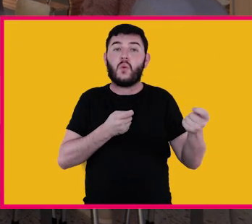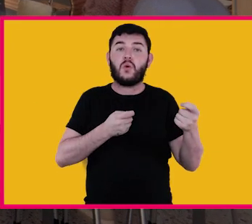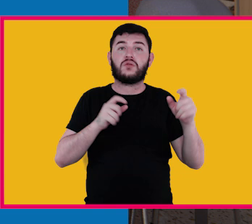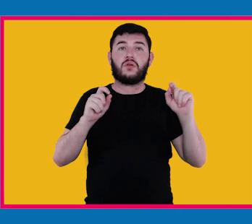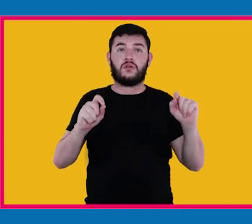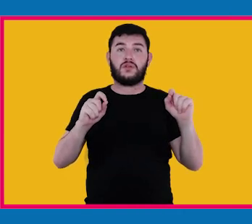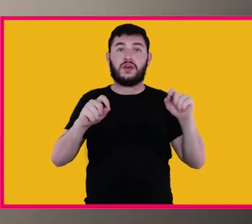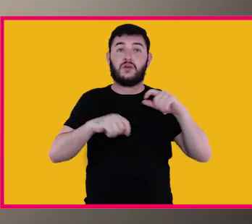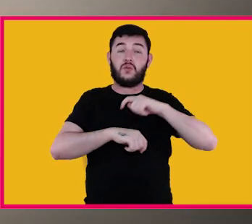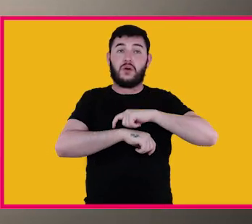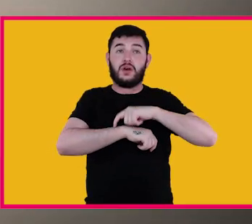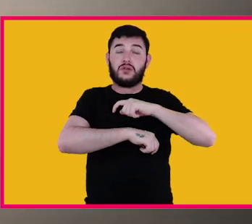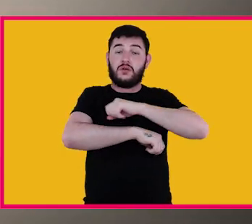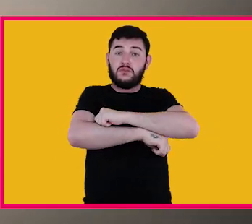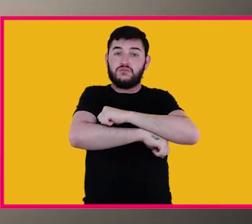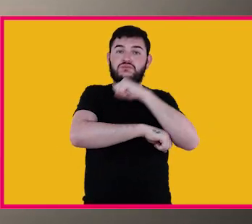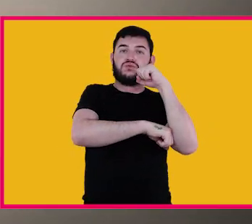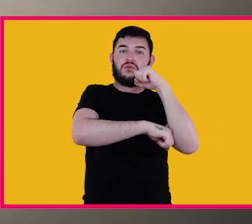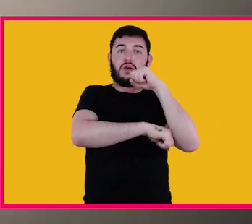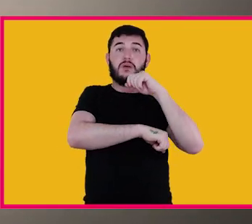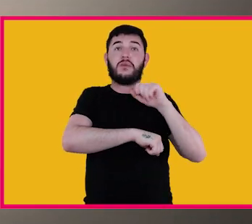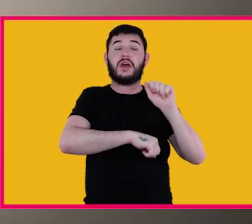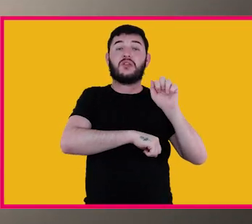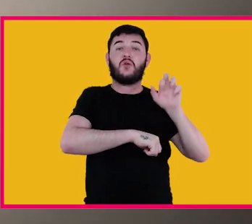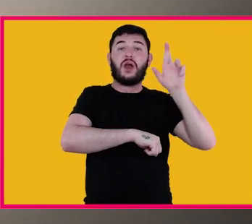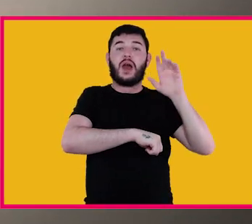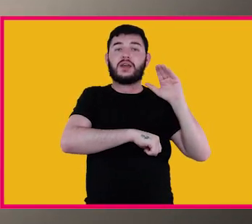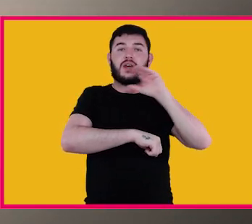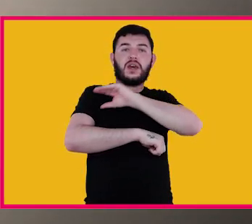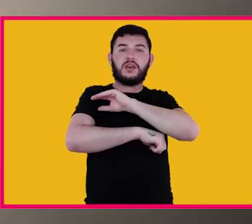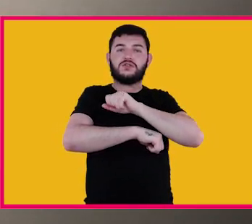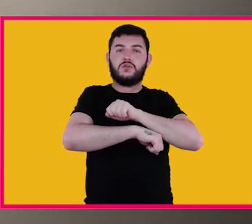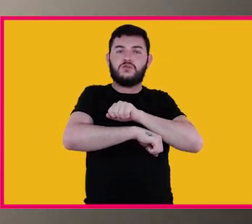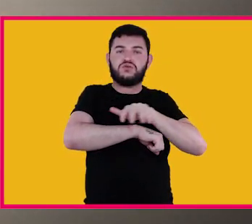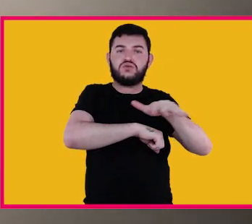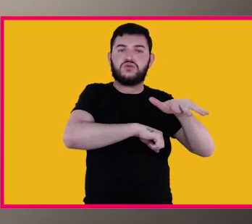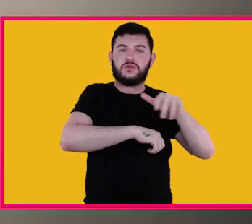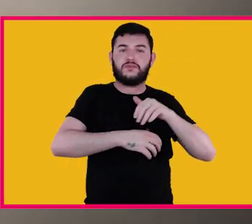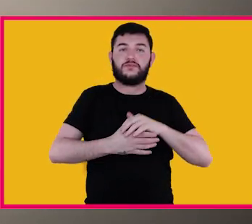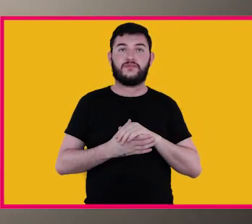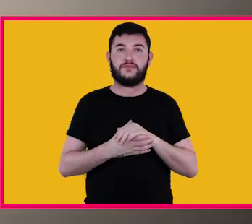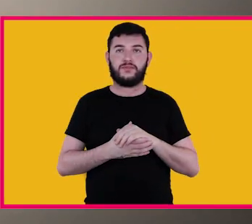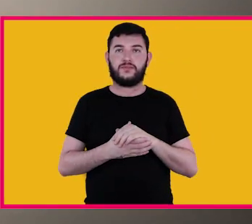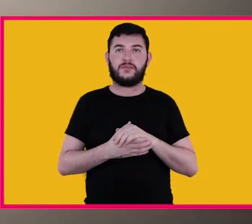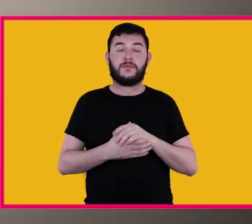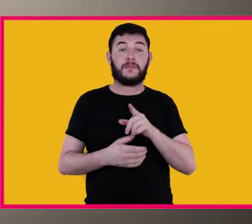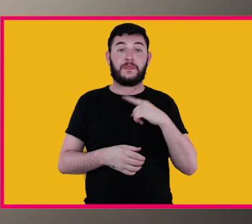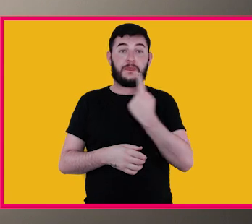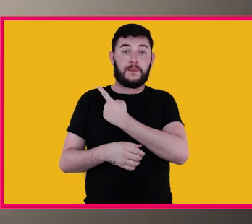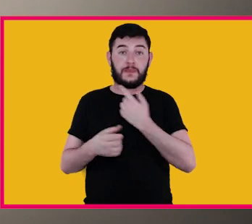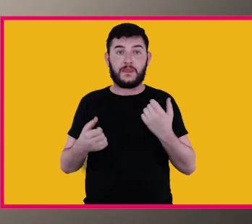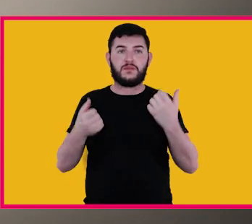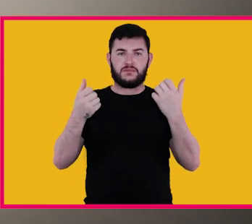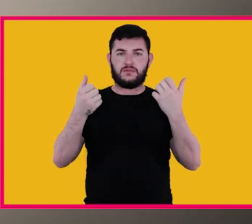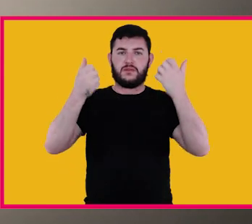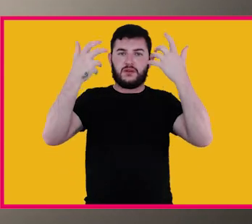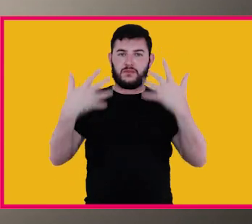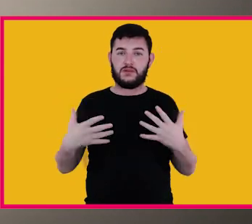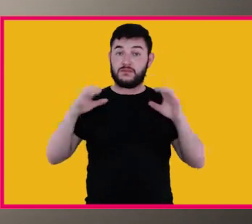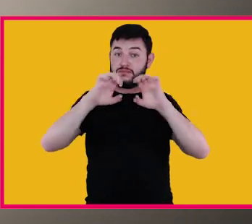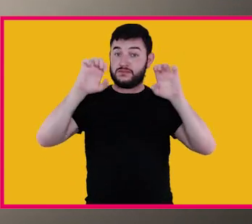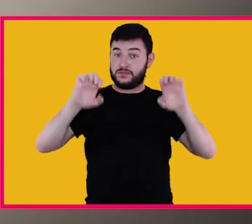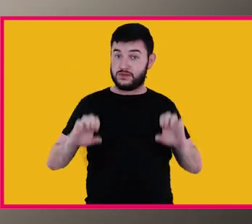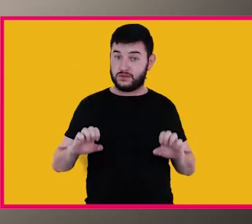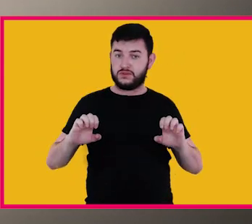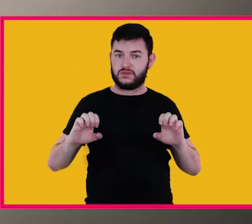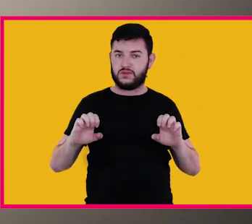quando abertos. As soluções de criar as aberturas na cobertura, essas aberturas zenitais que acabamos de comentar, ela ajudou também na solução